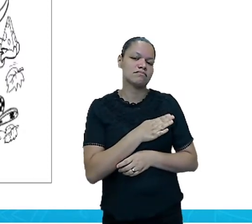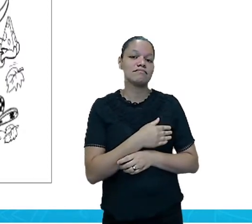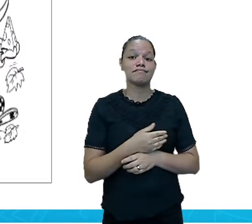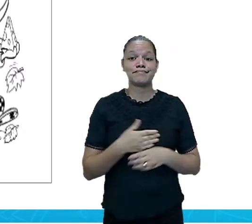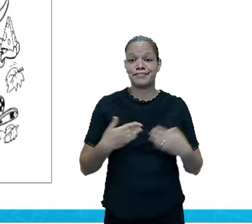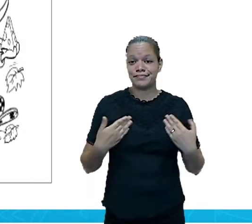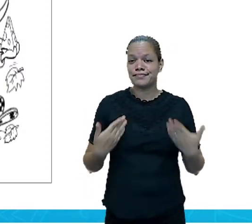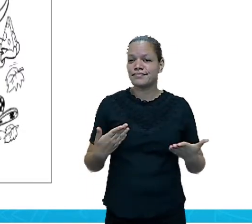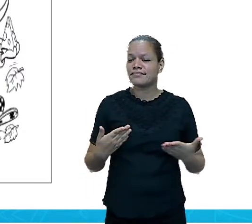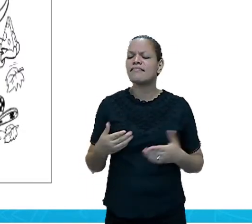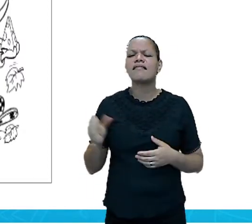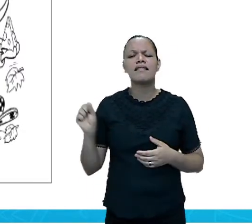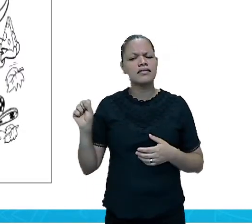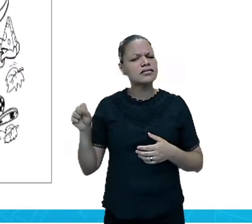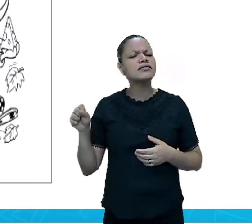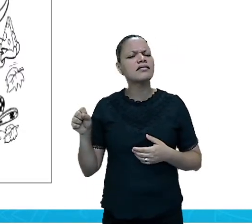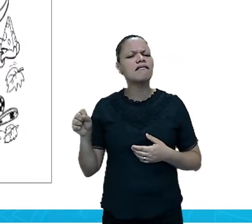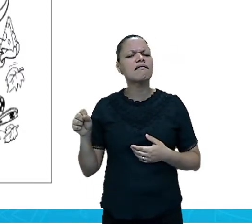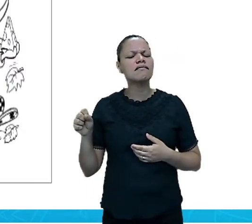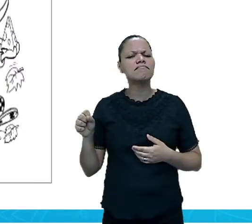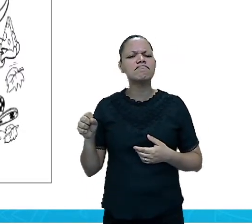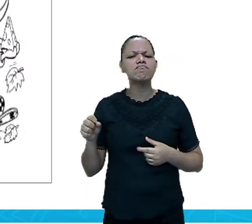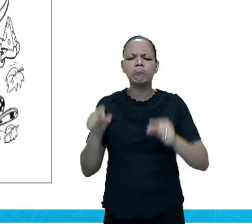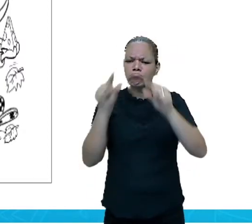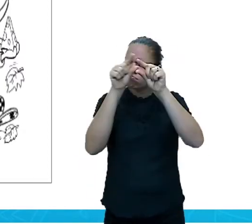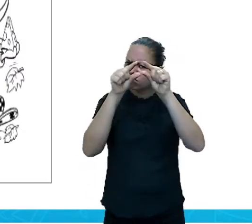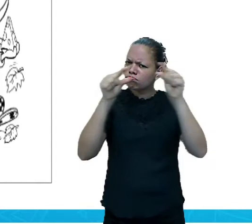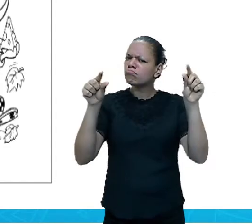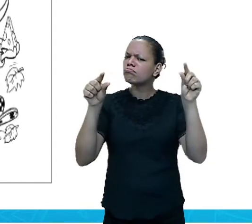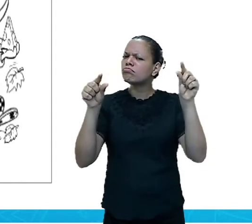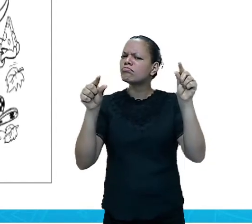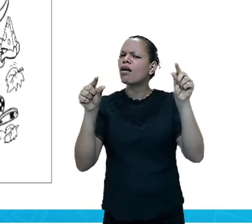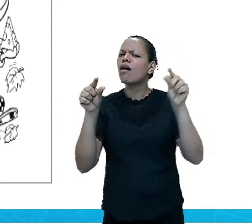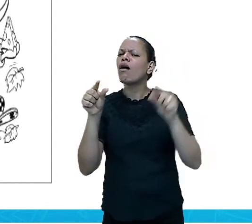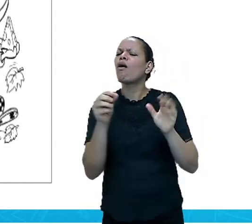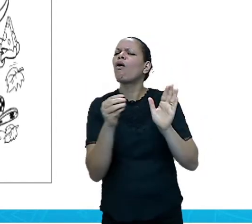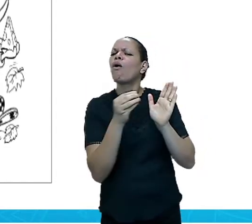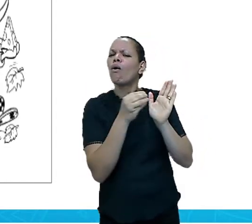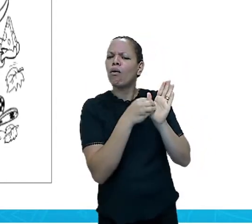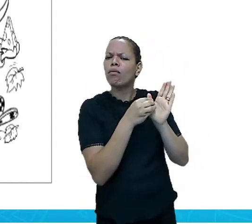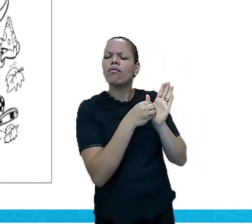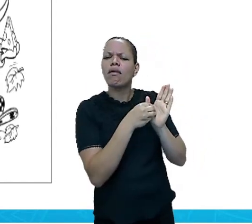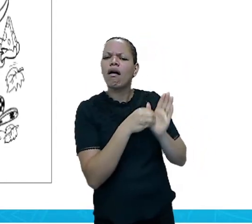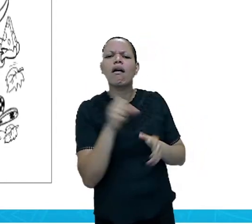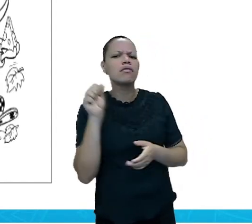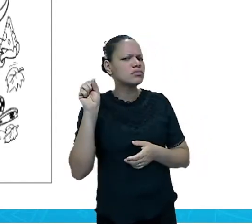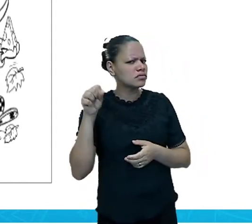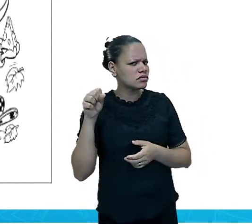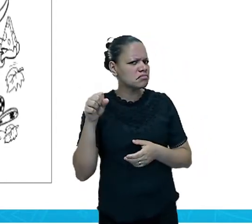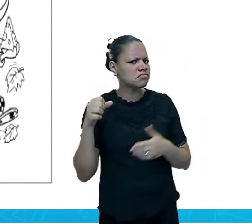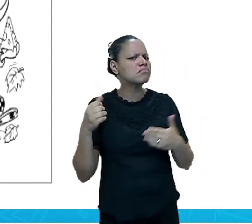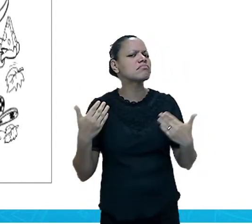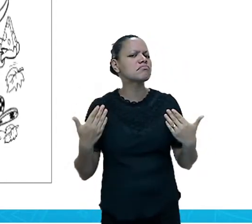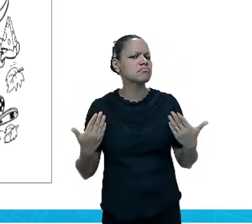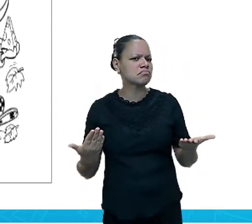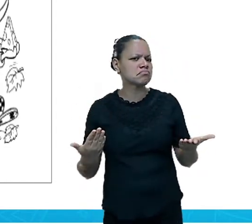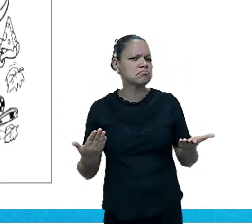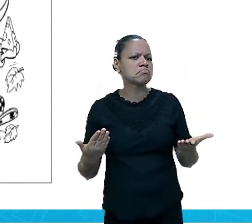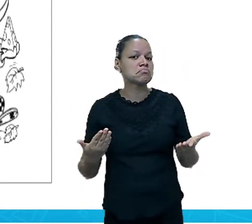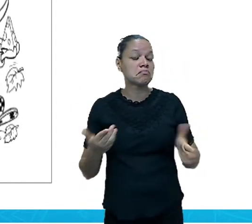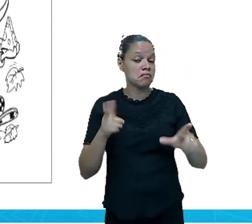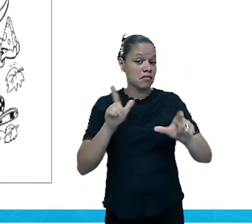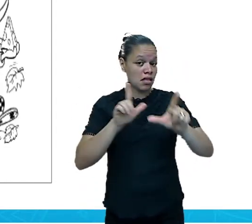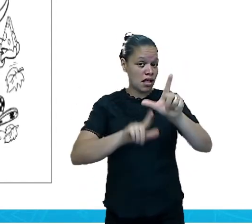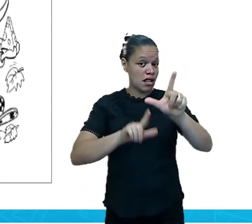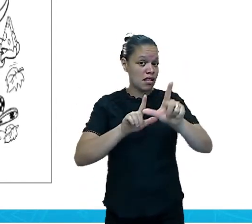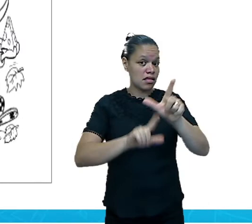não é? Que às vezes a gente fala assim, olha, chegou para mim com uma cara tão mansinha, né? Tinha um rostinho assim